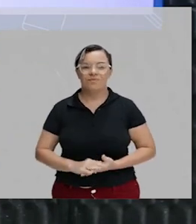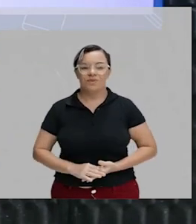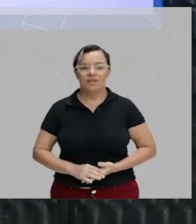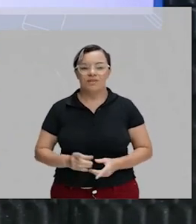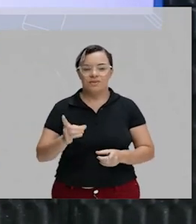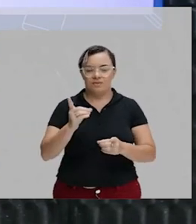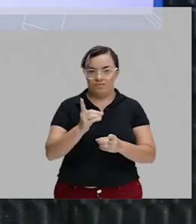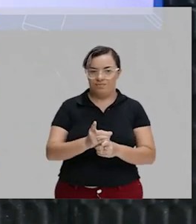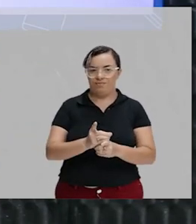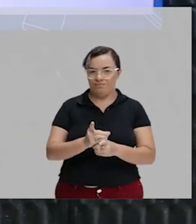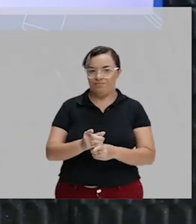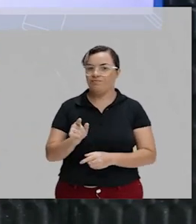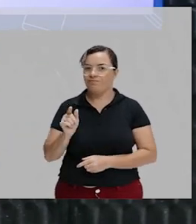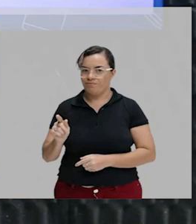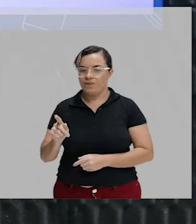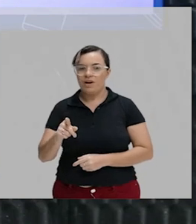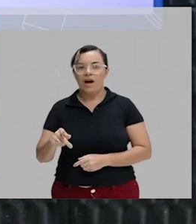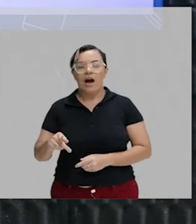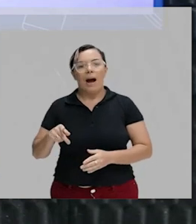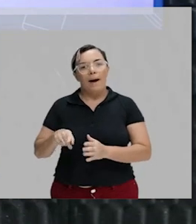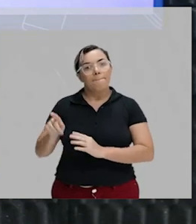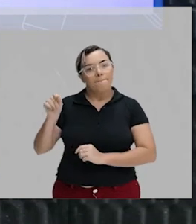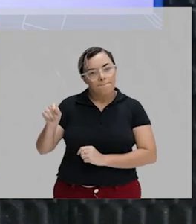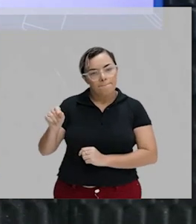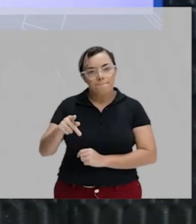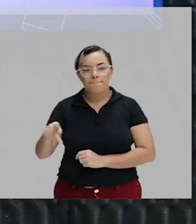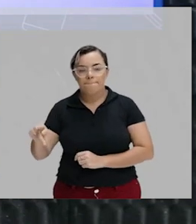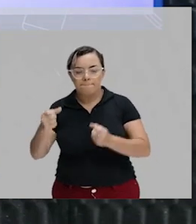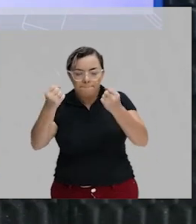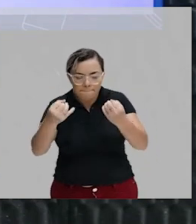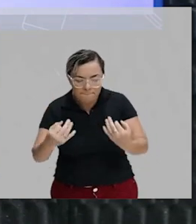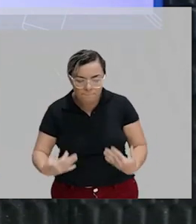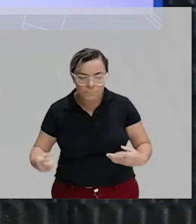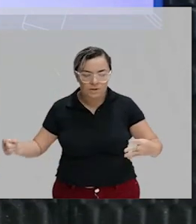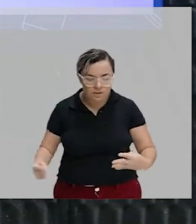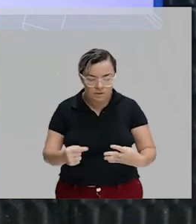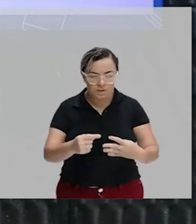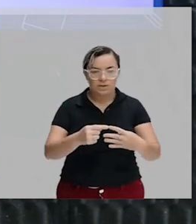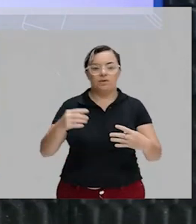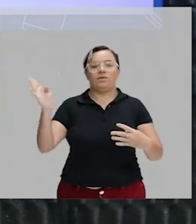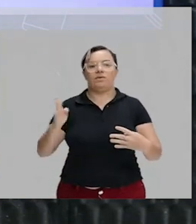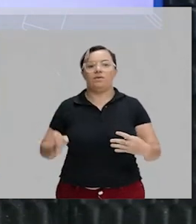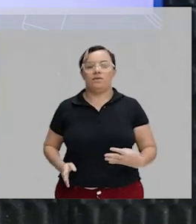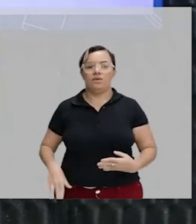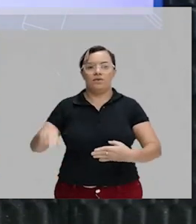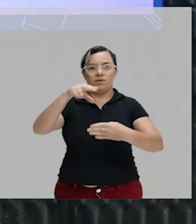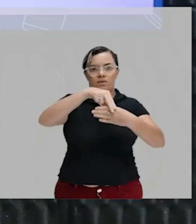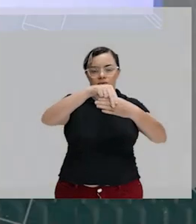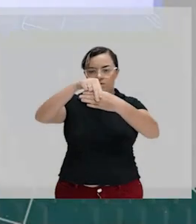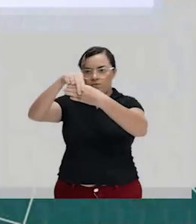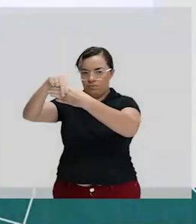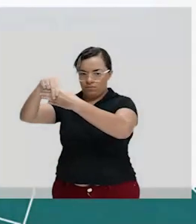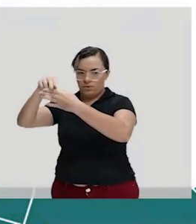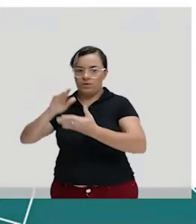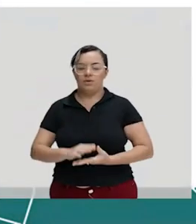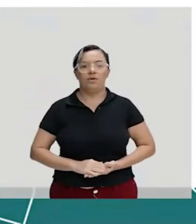cordel muito interessante que eu trouxe para vocês feito para explicar esse simbolismo vamos ver olha só